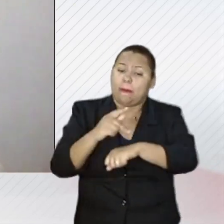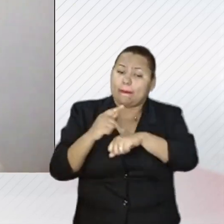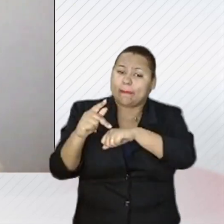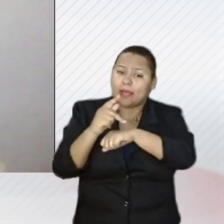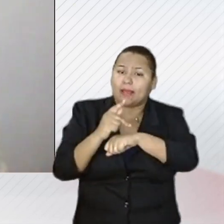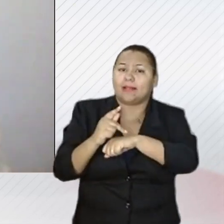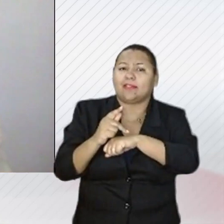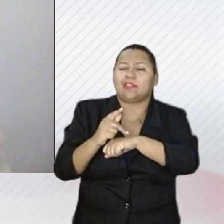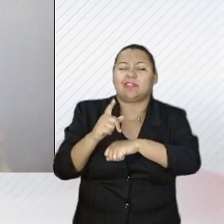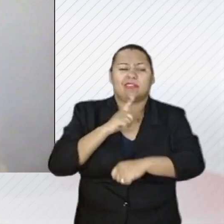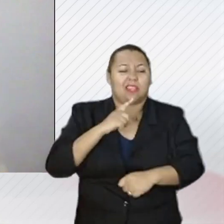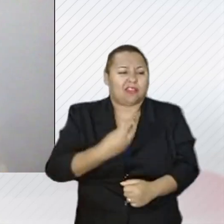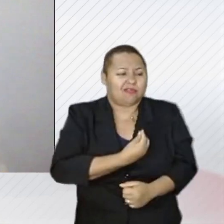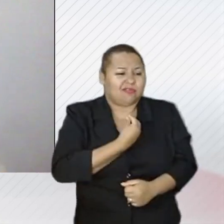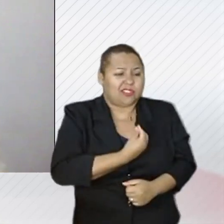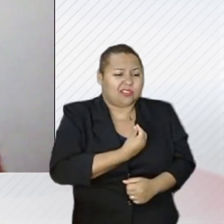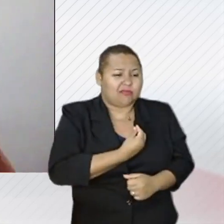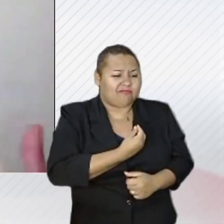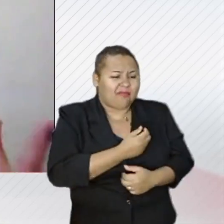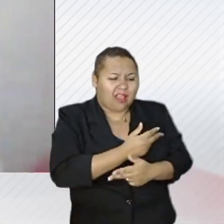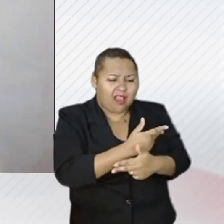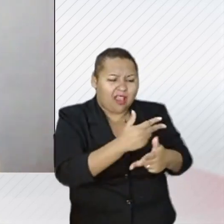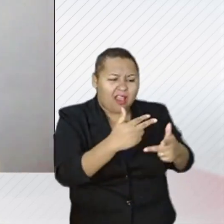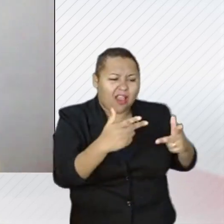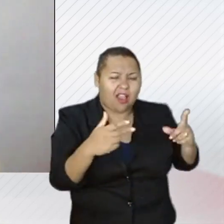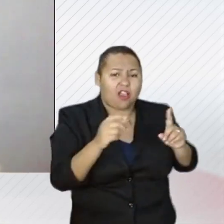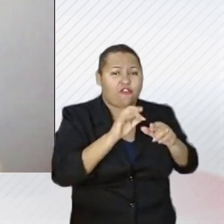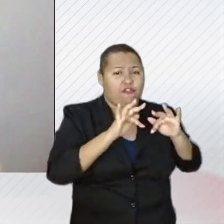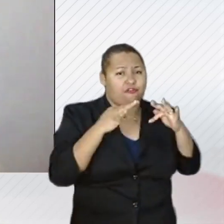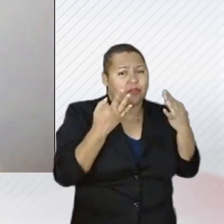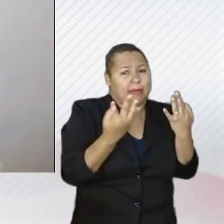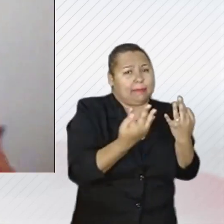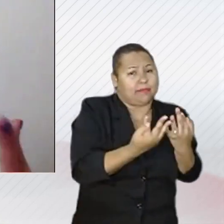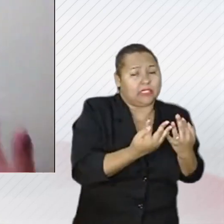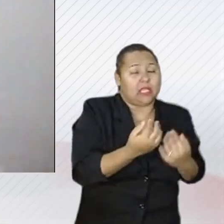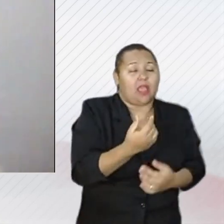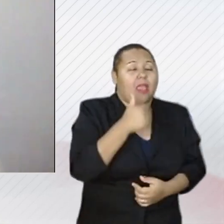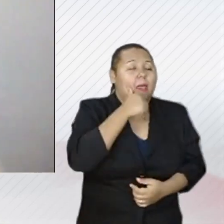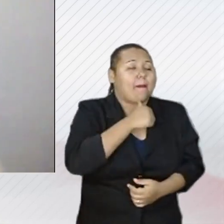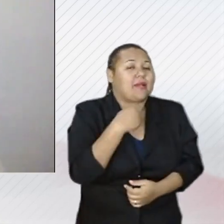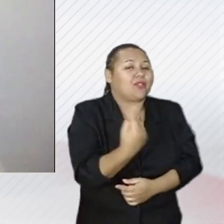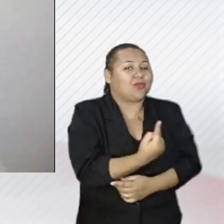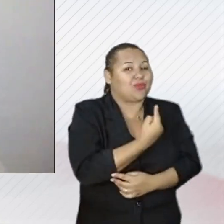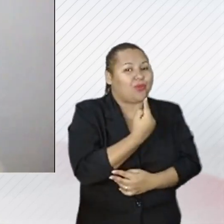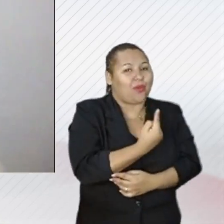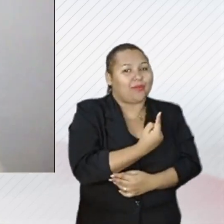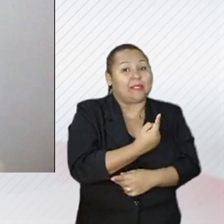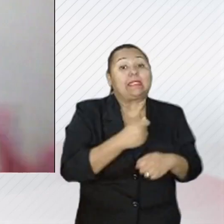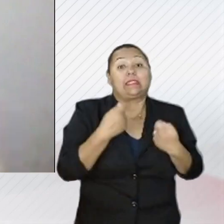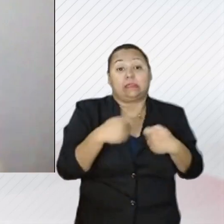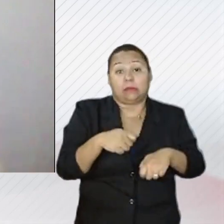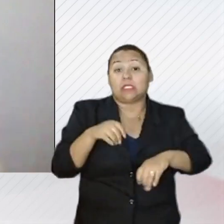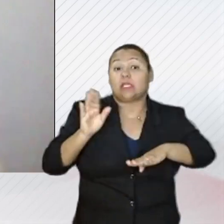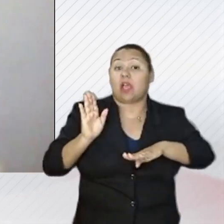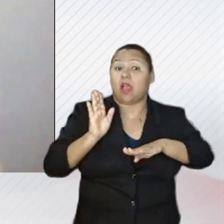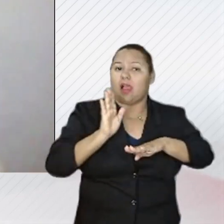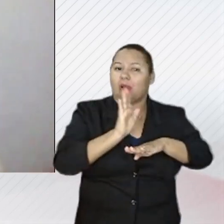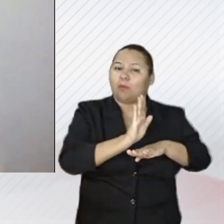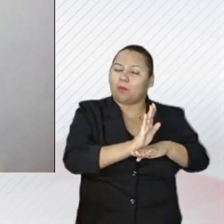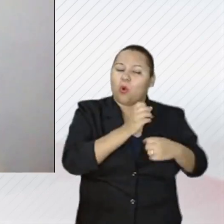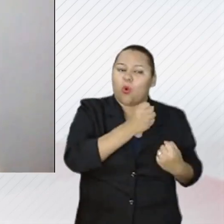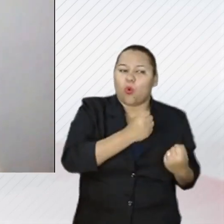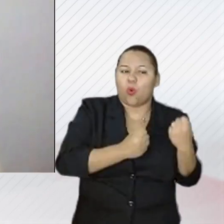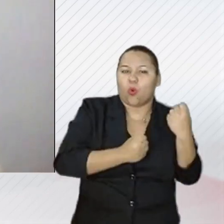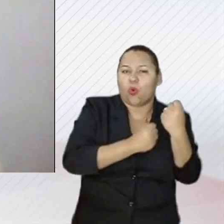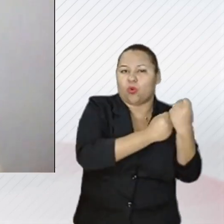que são as mães solos, né, e que precisam desse olhar aí para conseguir dar conta de tudo isso, né. A gente fica feliz